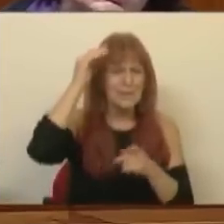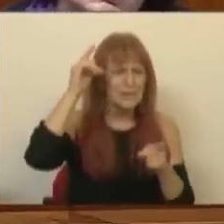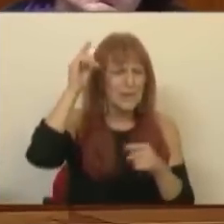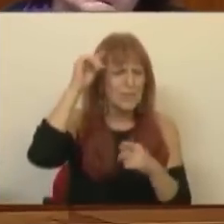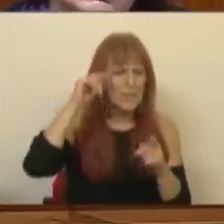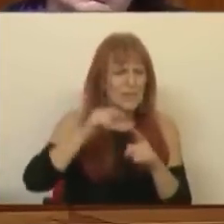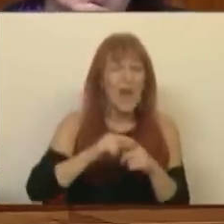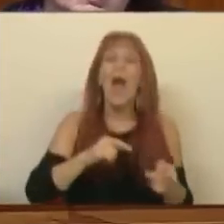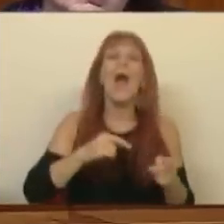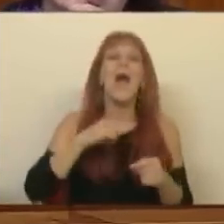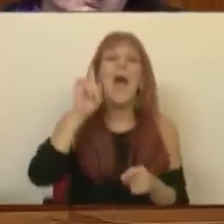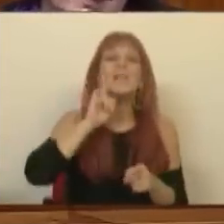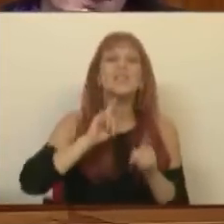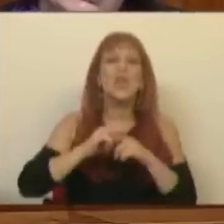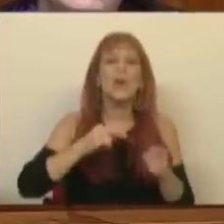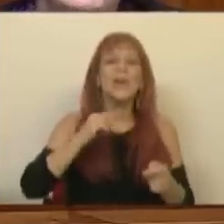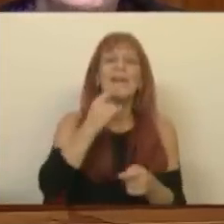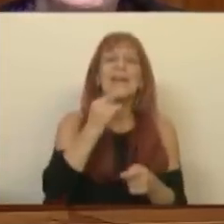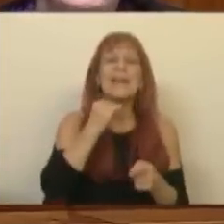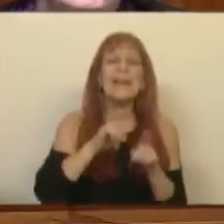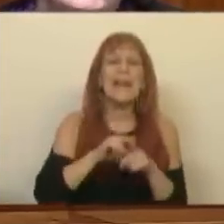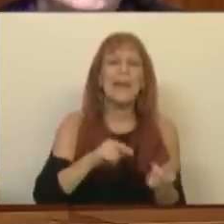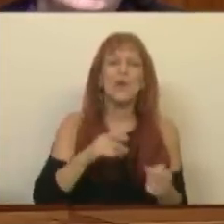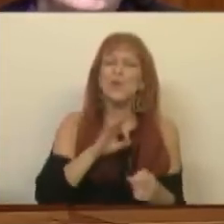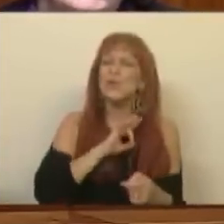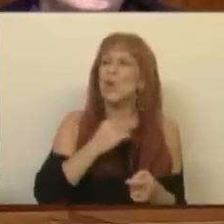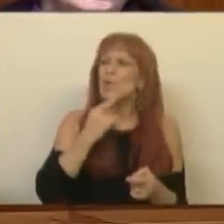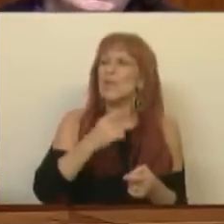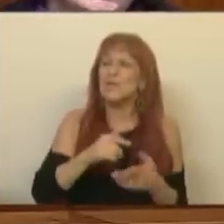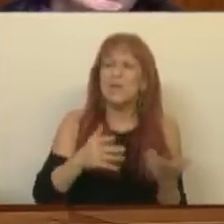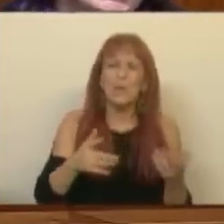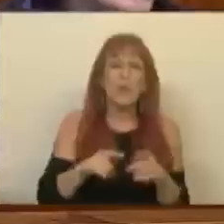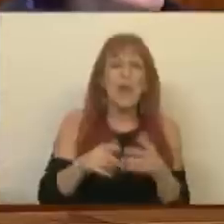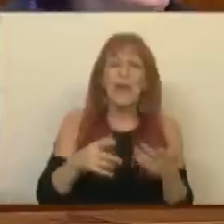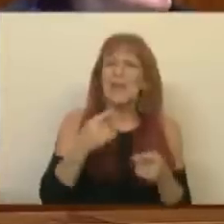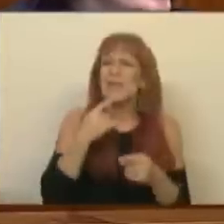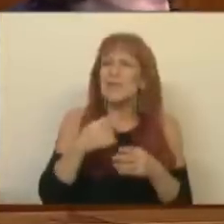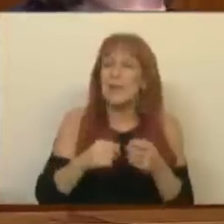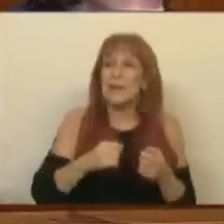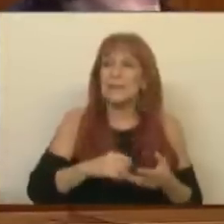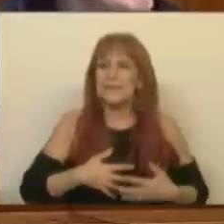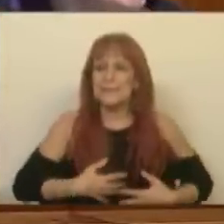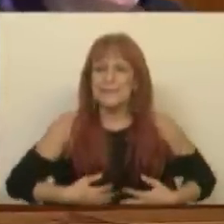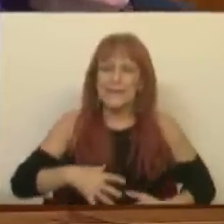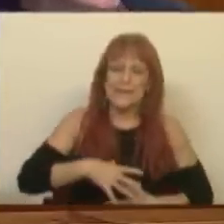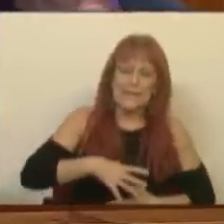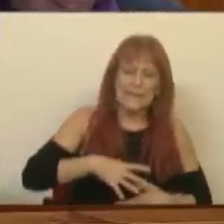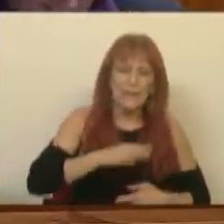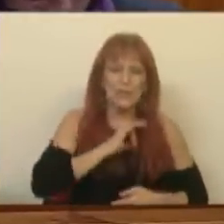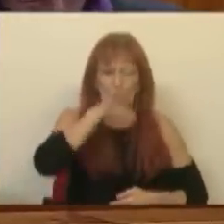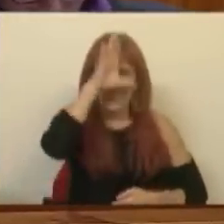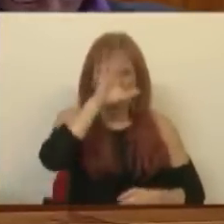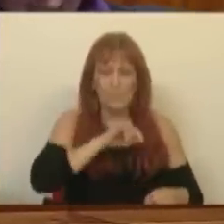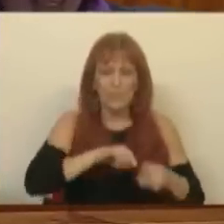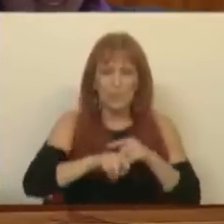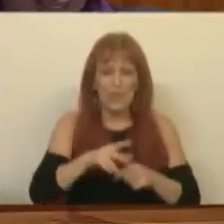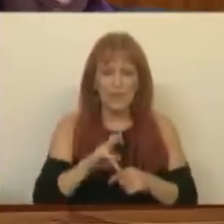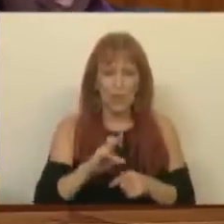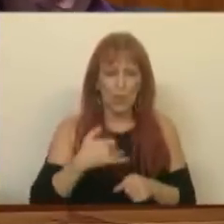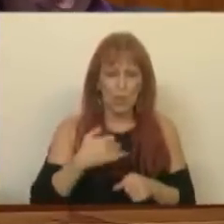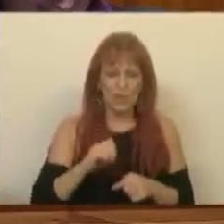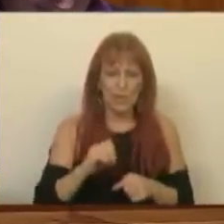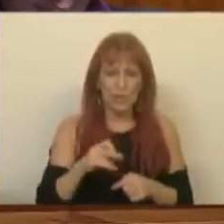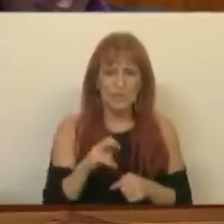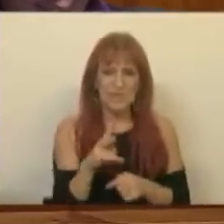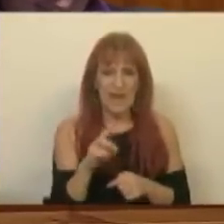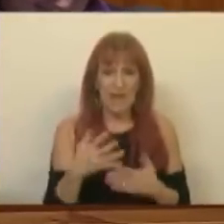eu nem me lembrava do Governo da senhora 13 os senhores andaram aqui meses aqui em digerir e primeiro o Senhor Deputado Rodrigo Saraiva e agora